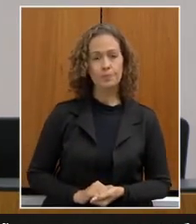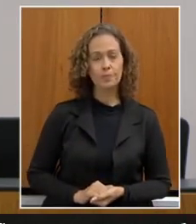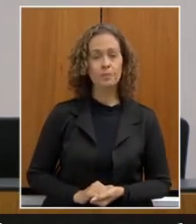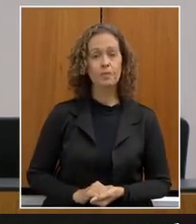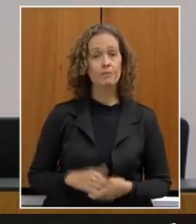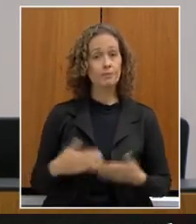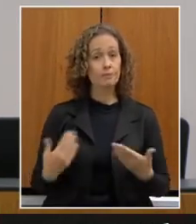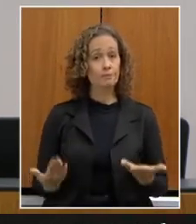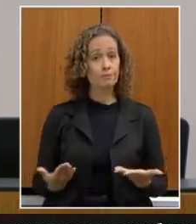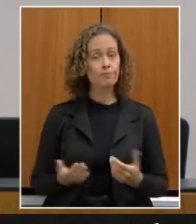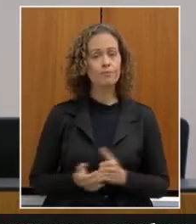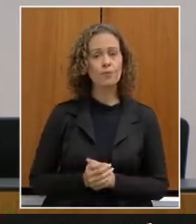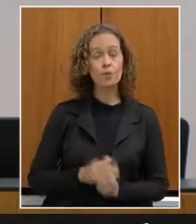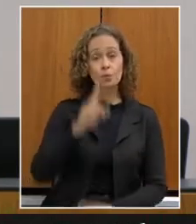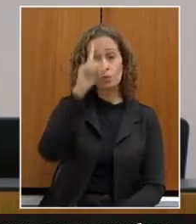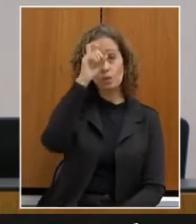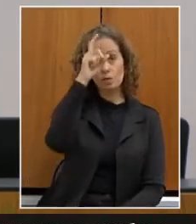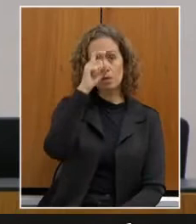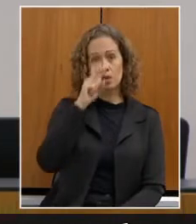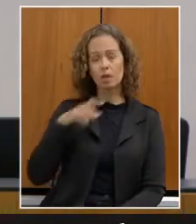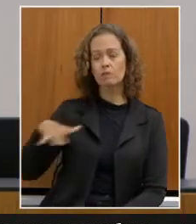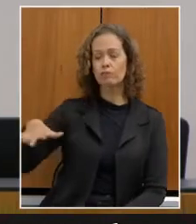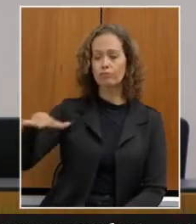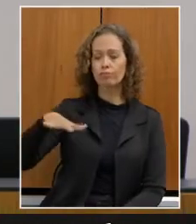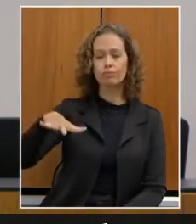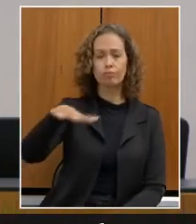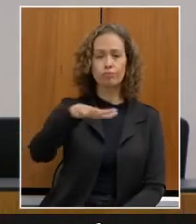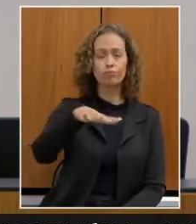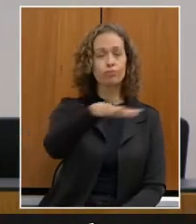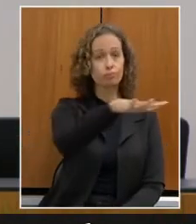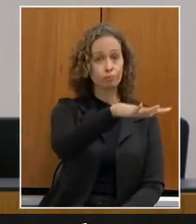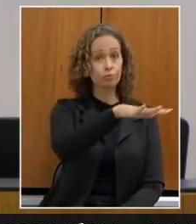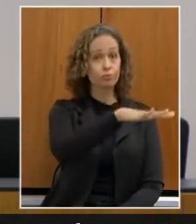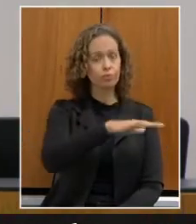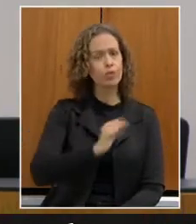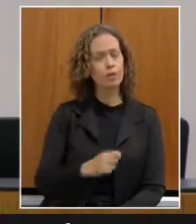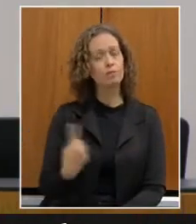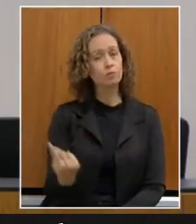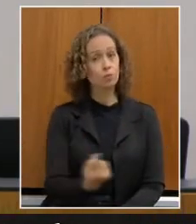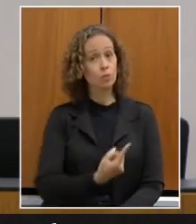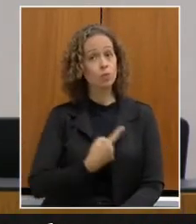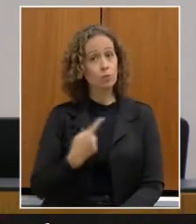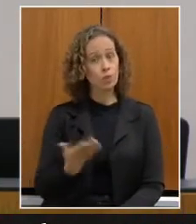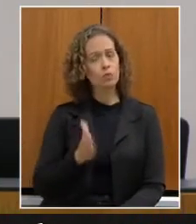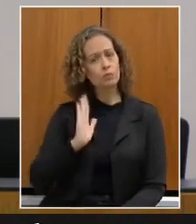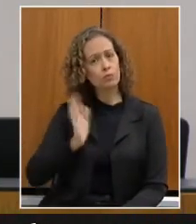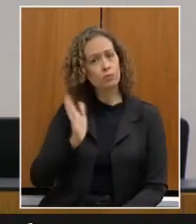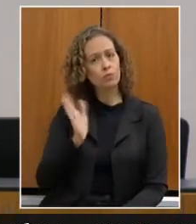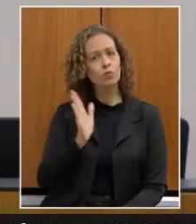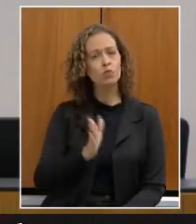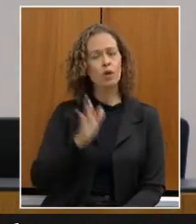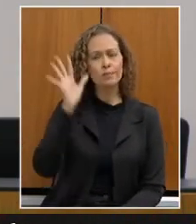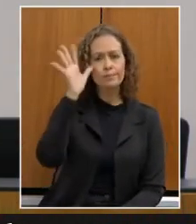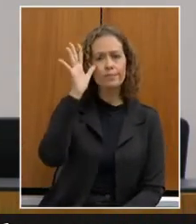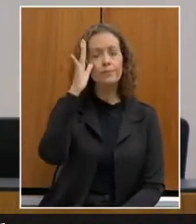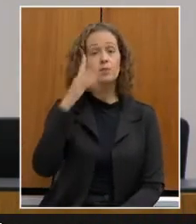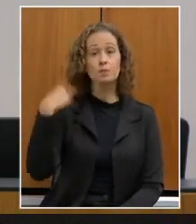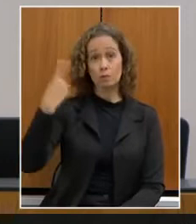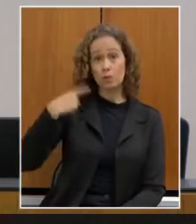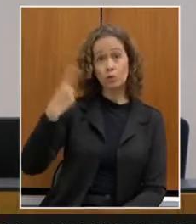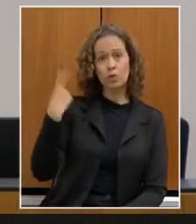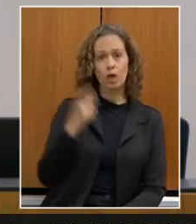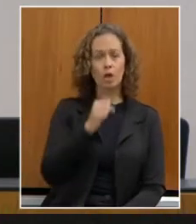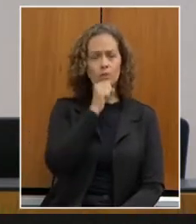são a questão dos hospitais regionais. Nós, inicialmente, nós participamos, os deputados mais antigos que aqui estão,